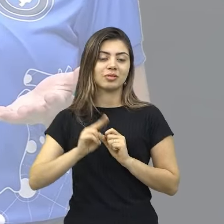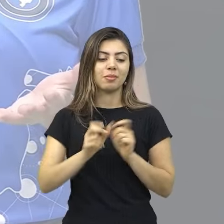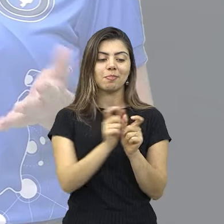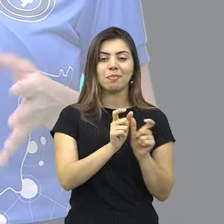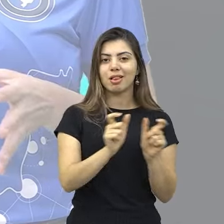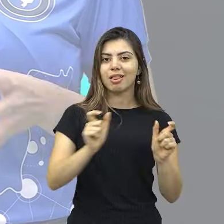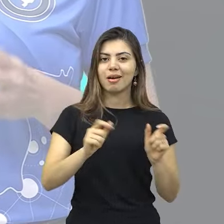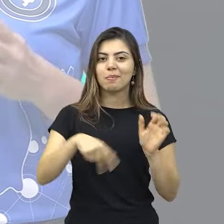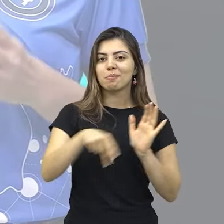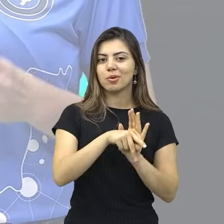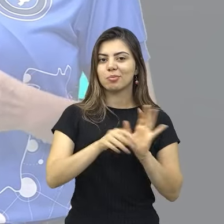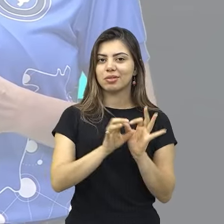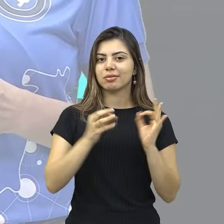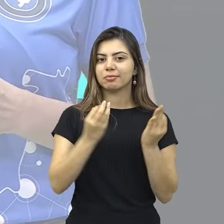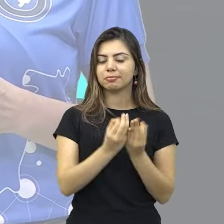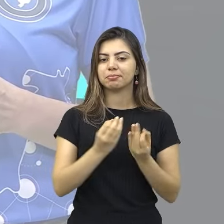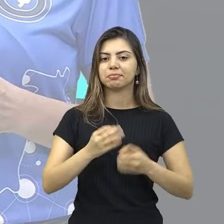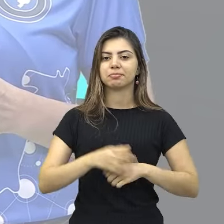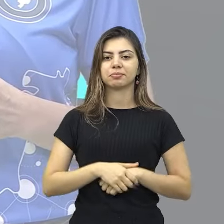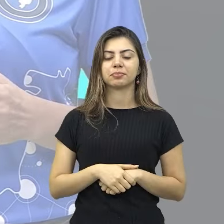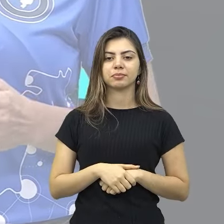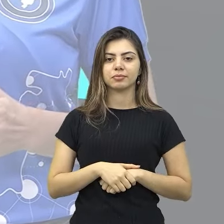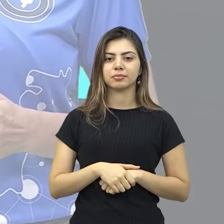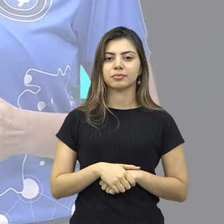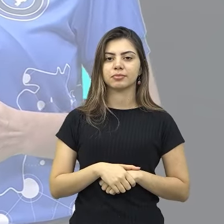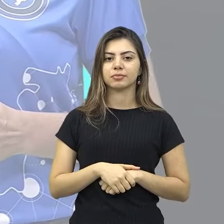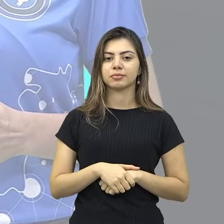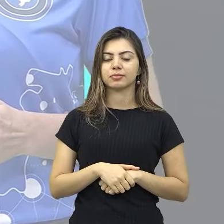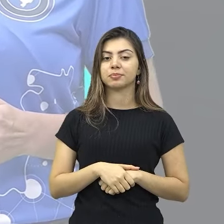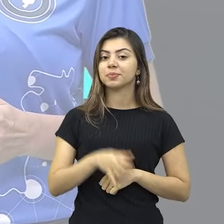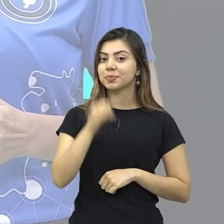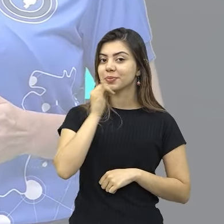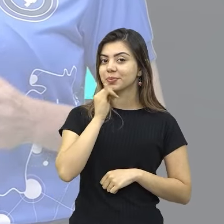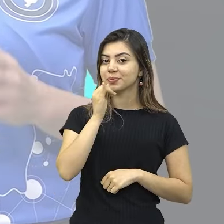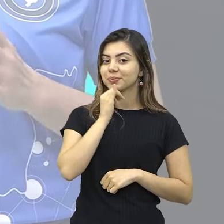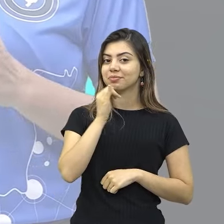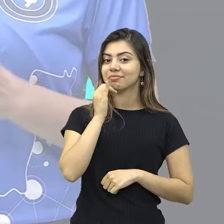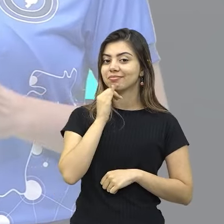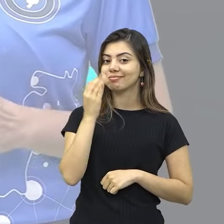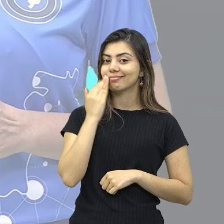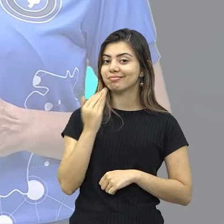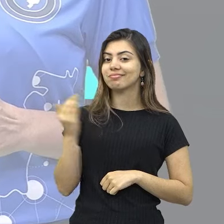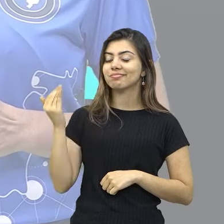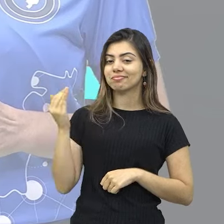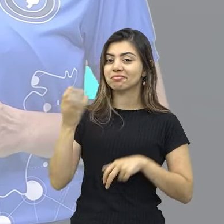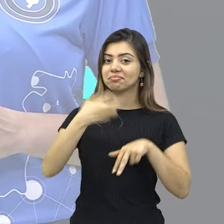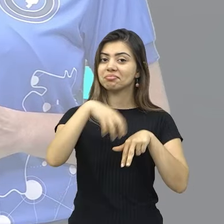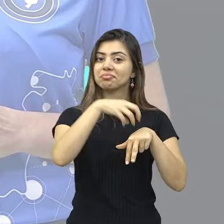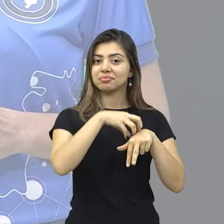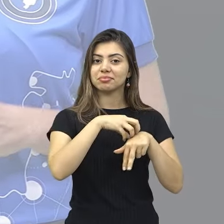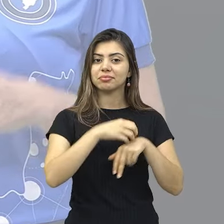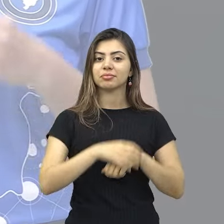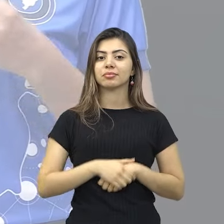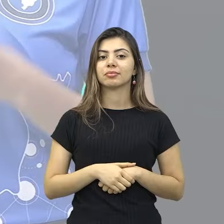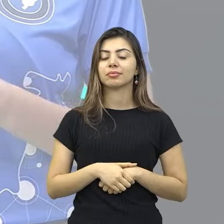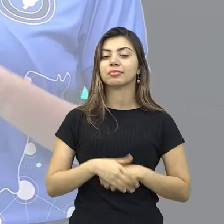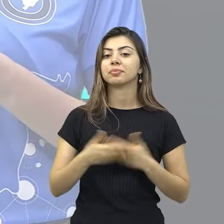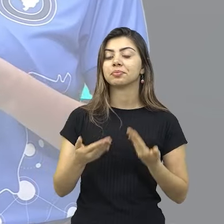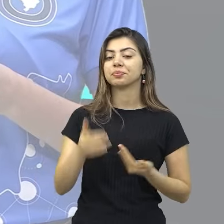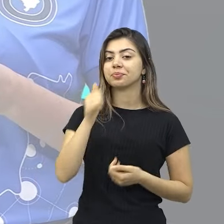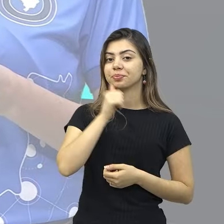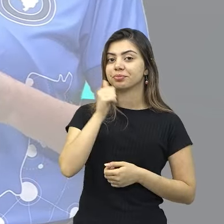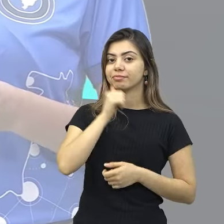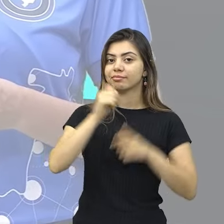como base para exemplificar esse vocabulário de family a família real, não é? Então, vocês têm aqui o exemplo da Diana, né? A